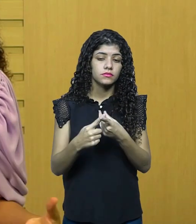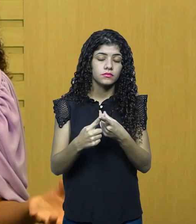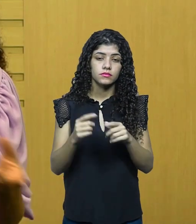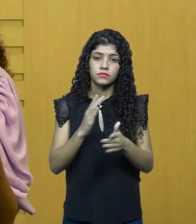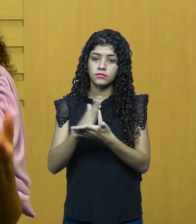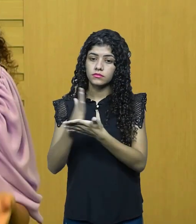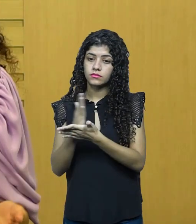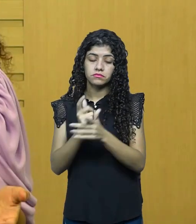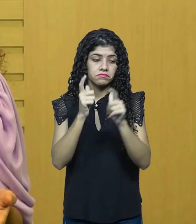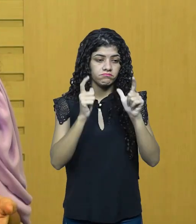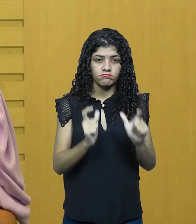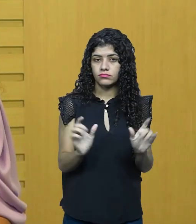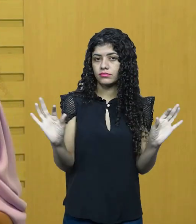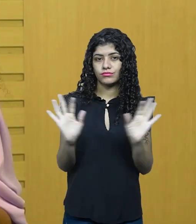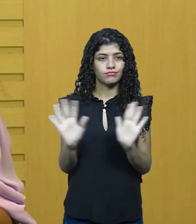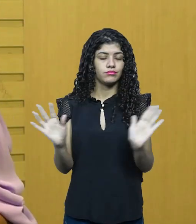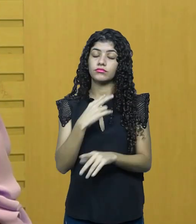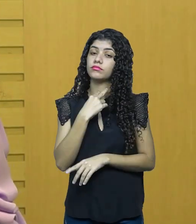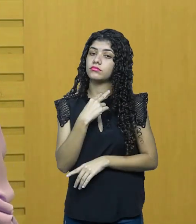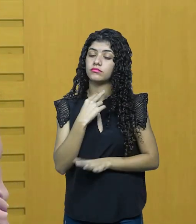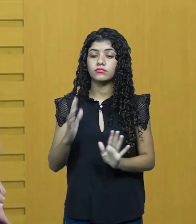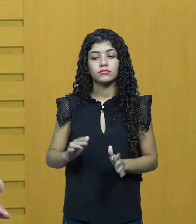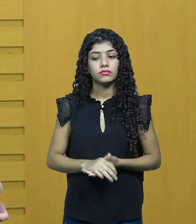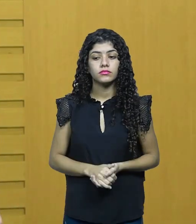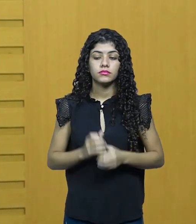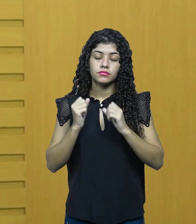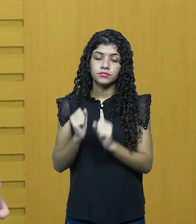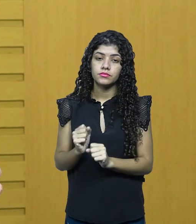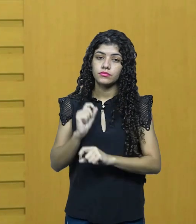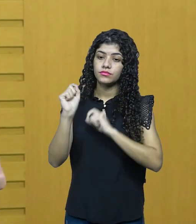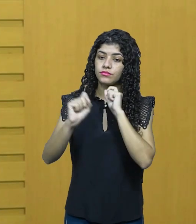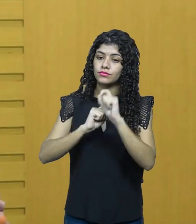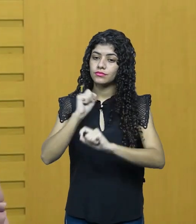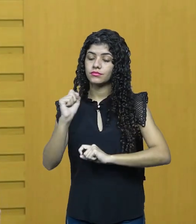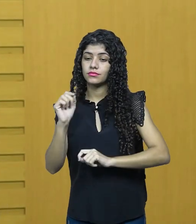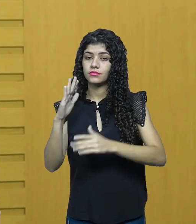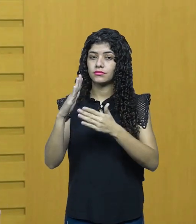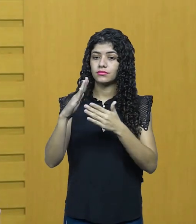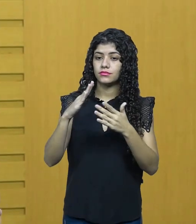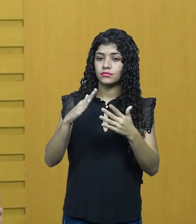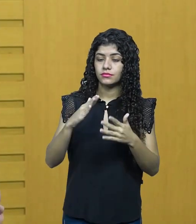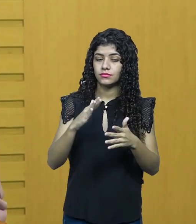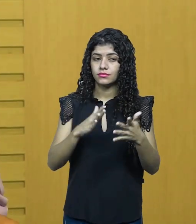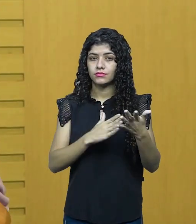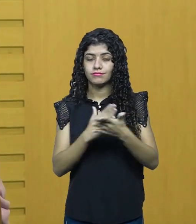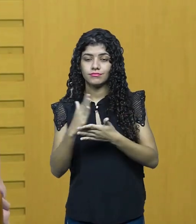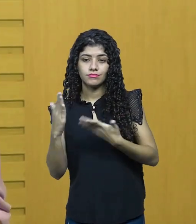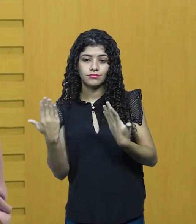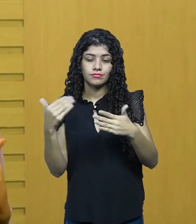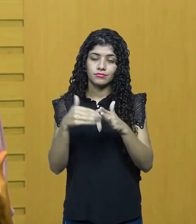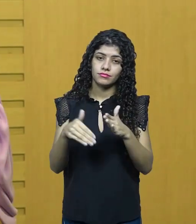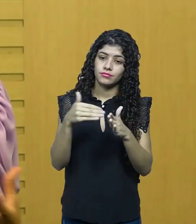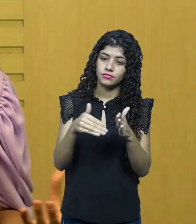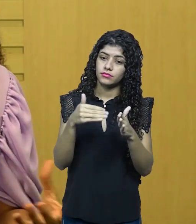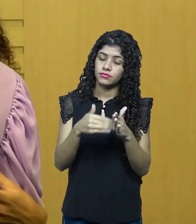cabeçalho especial com linguagem de câmera, porque em alguns lugares você não vai ser sugerido para isso. E aí isso